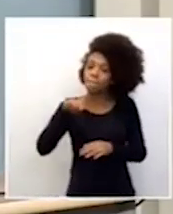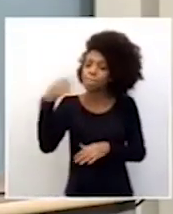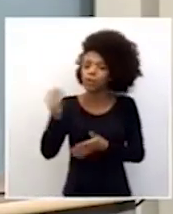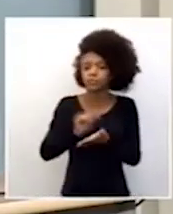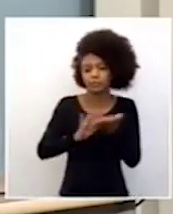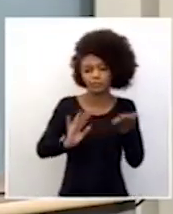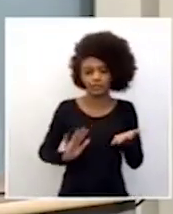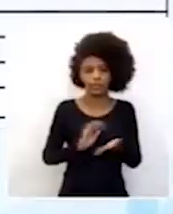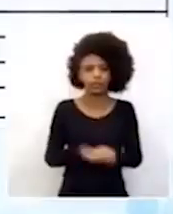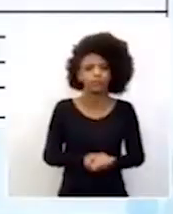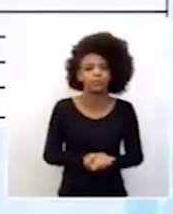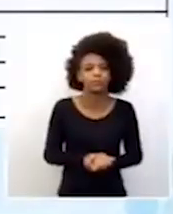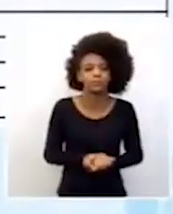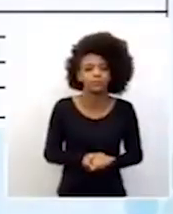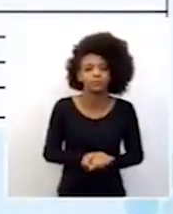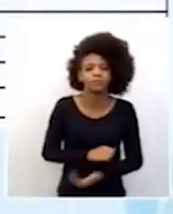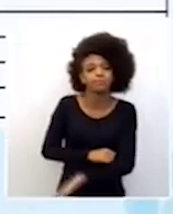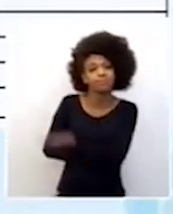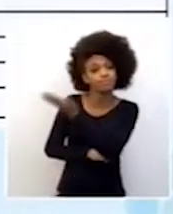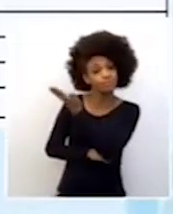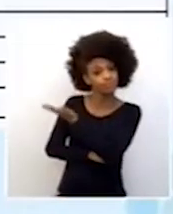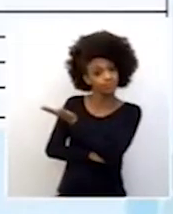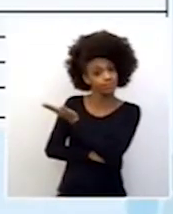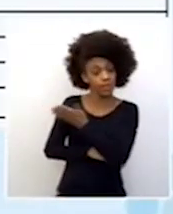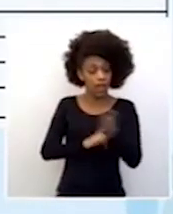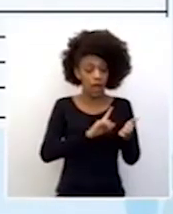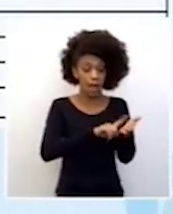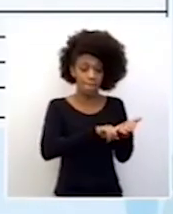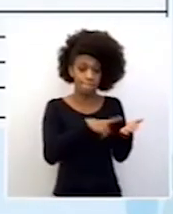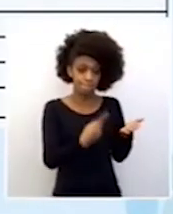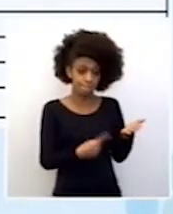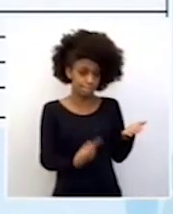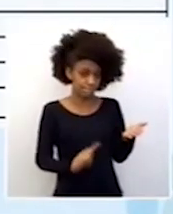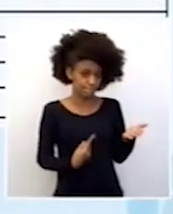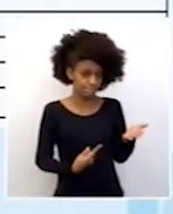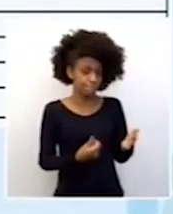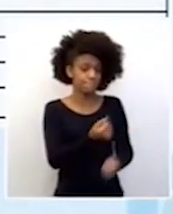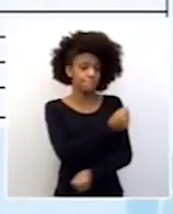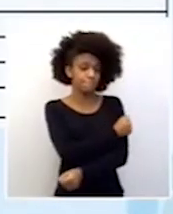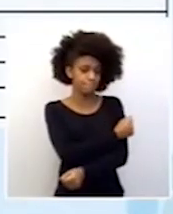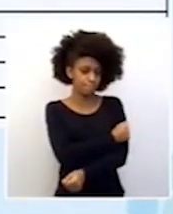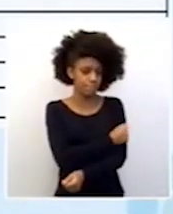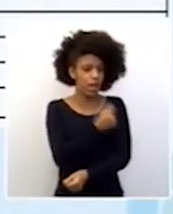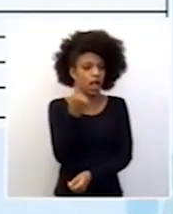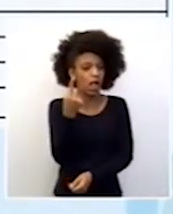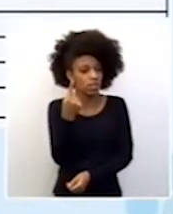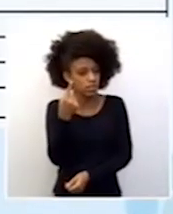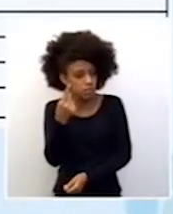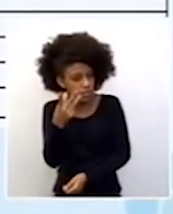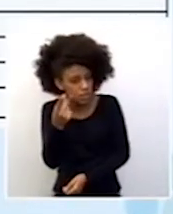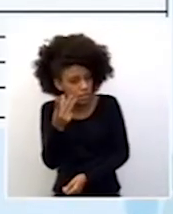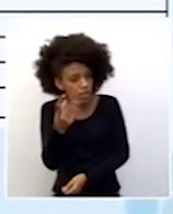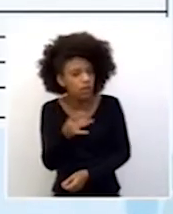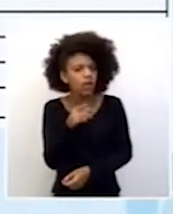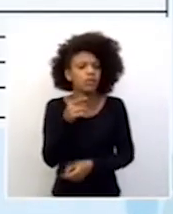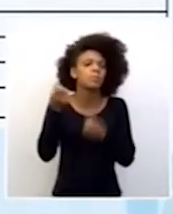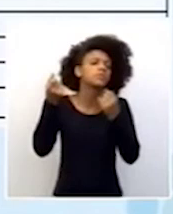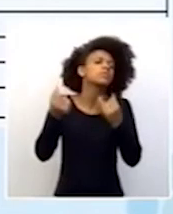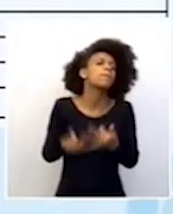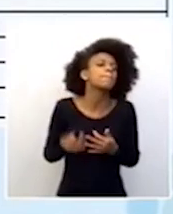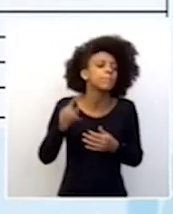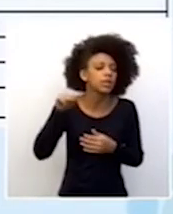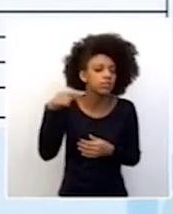atividade. Está lá na página 13 do caderno do aluno. Depois eles dizem pra gente assim se